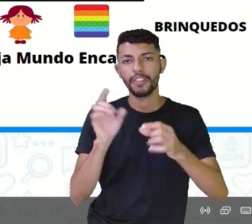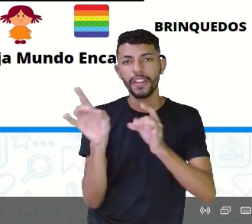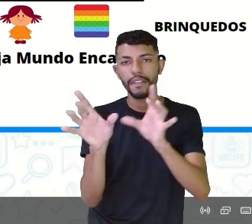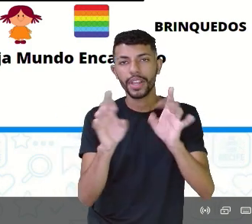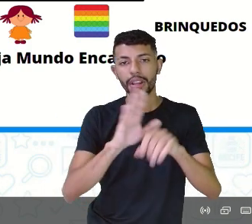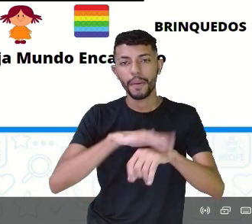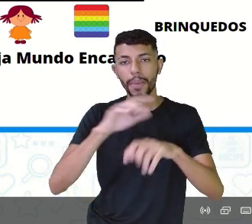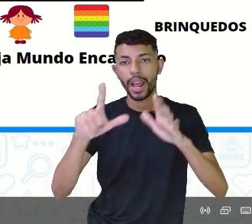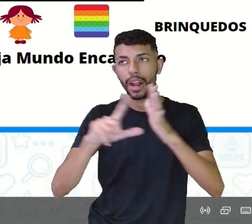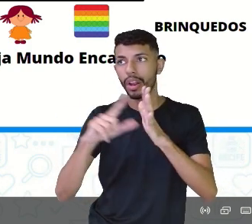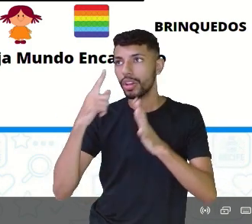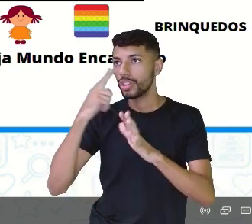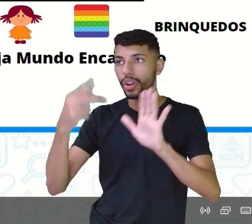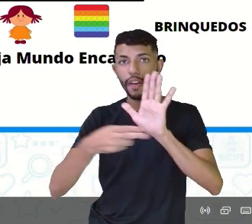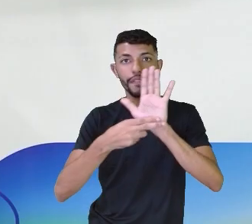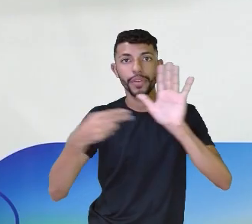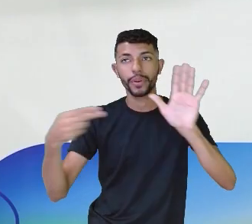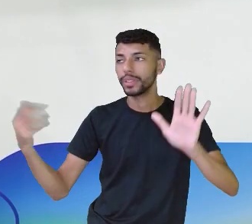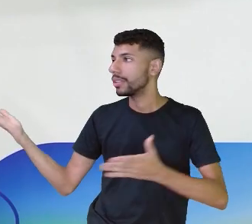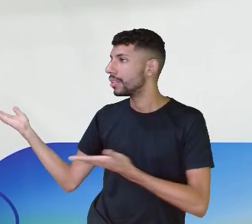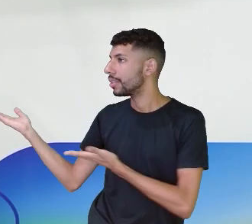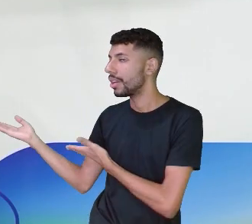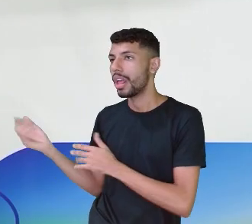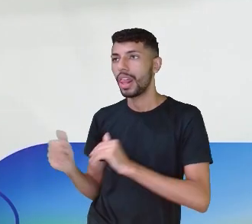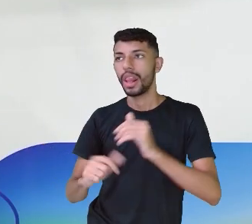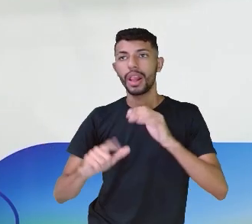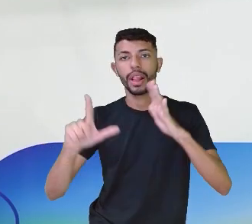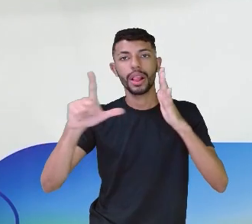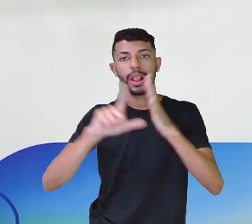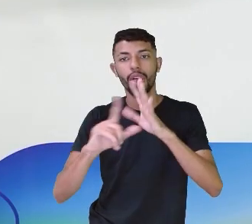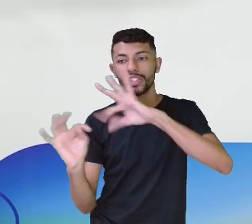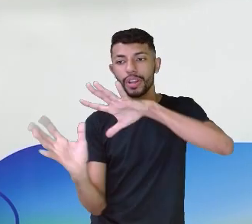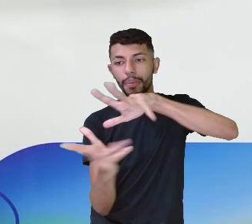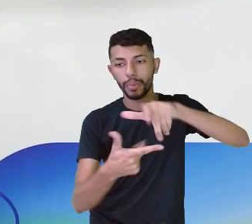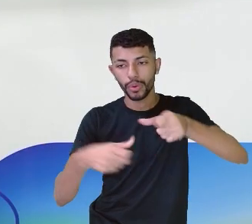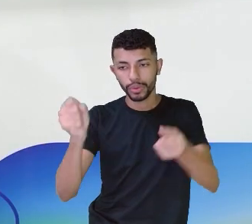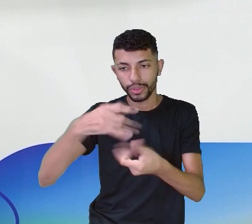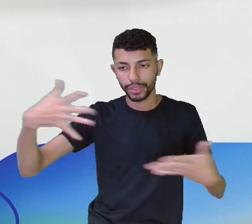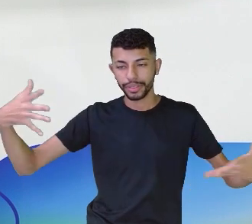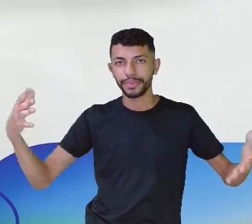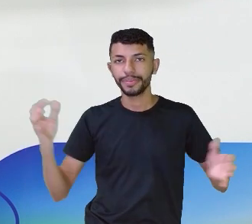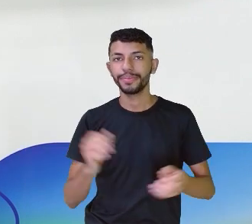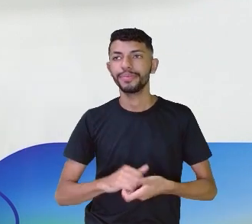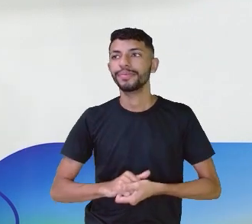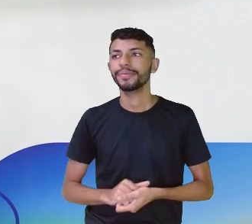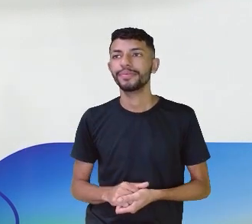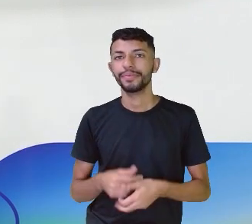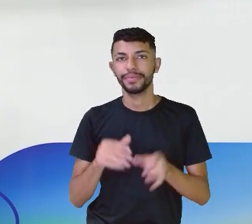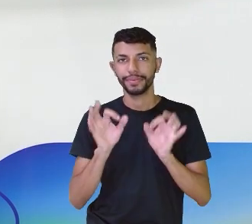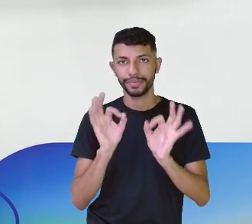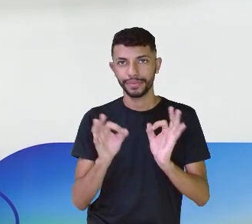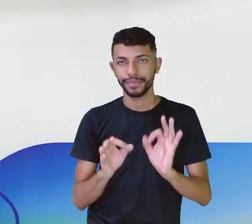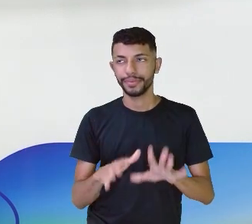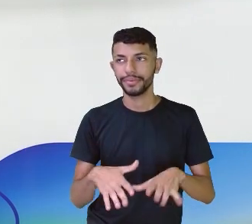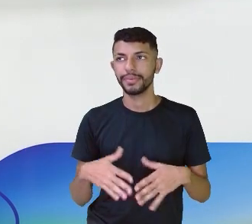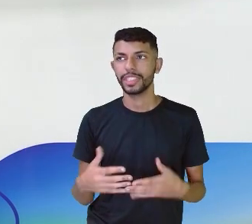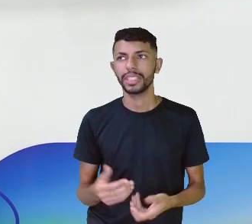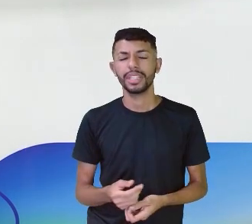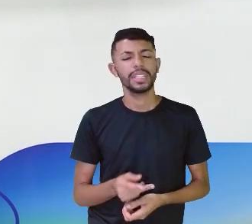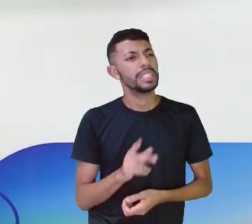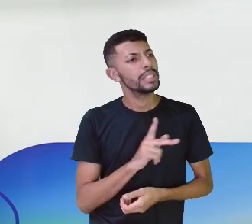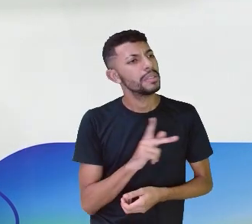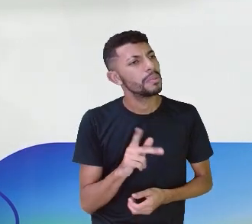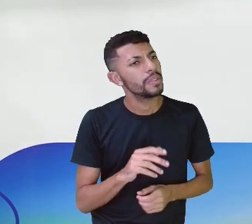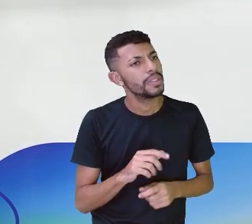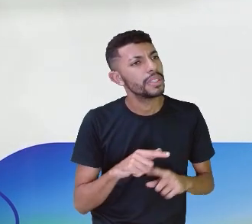Mundo Encantado. Olha a fonte, loja Mundo Encantado. Tranquilo. Oxe, professora,